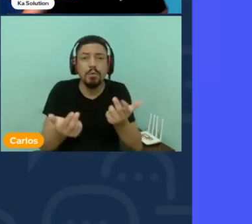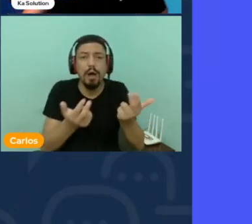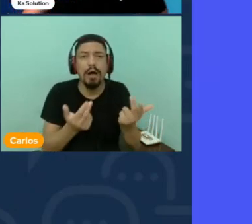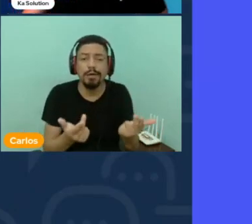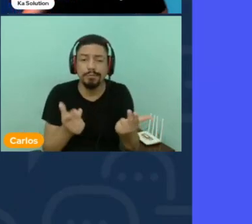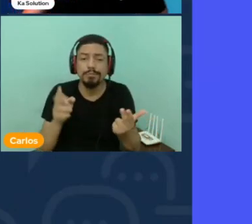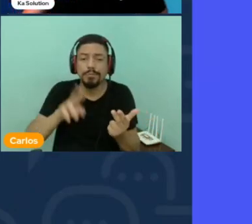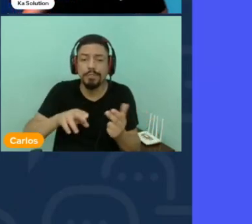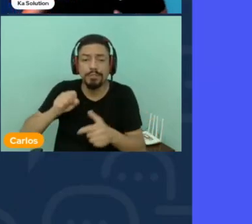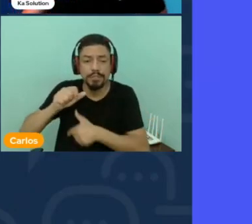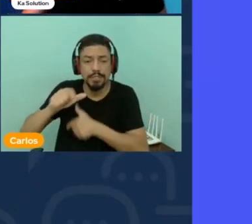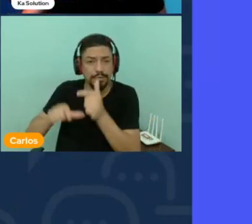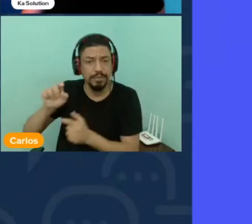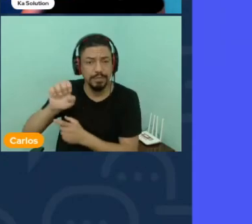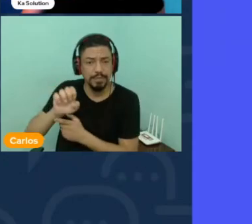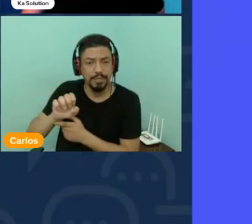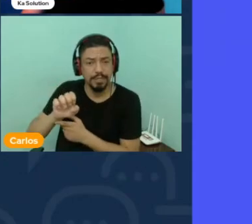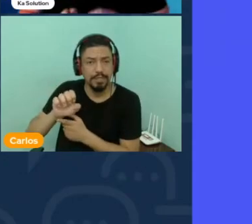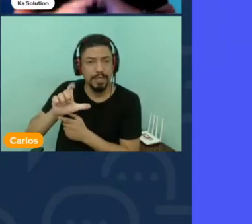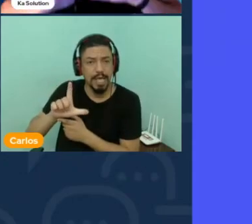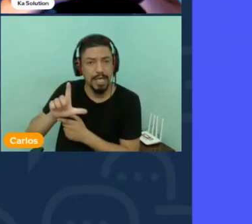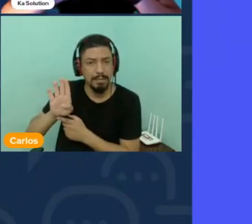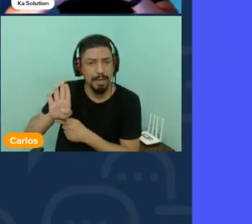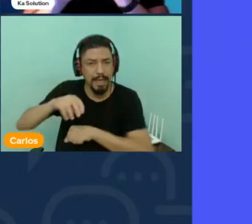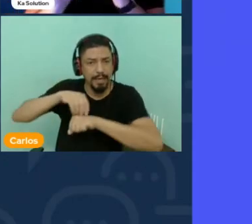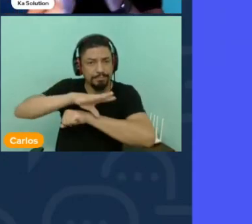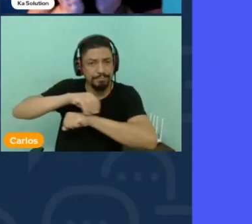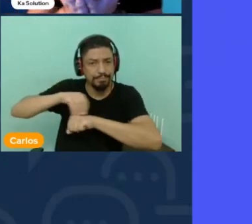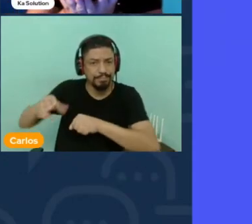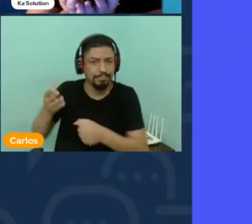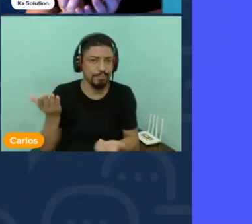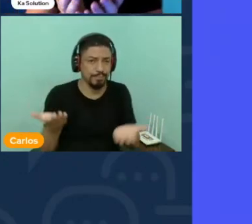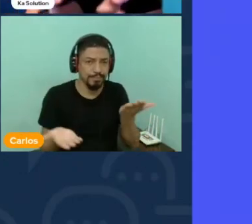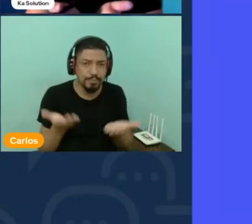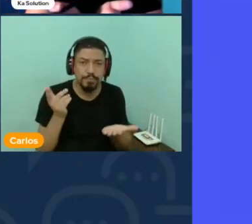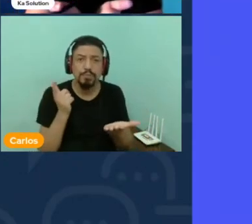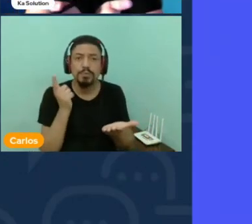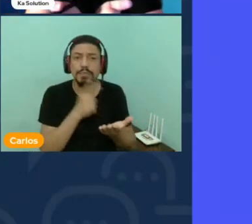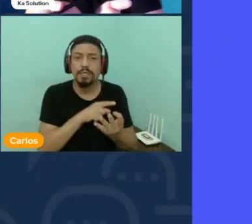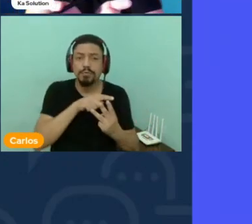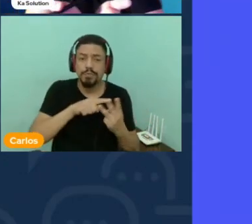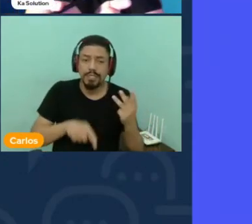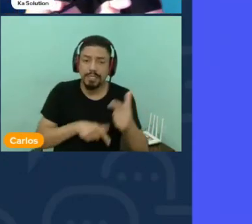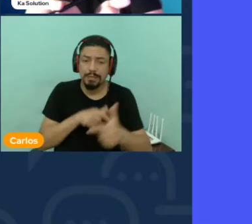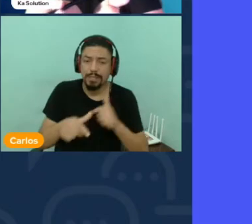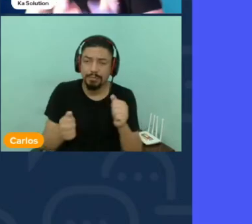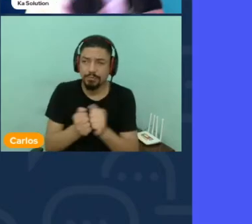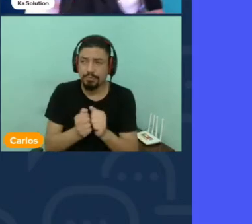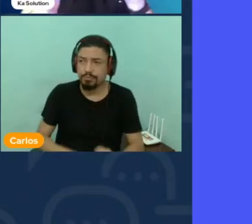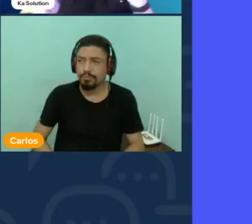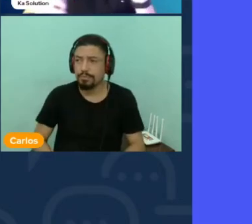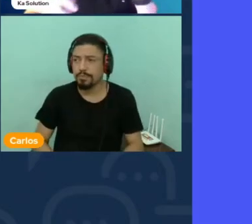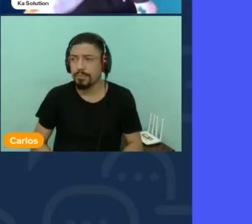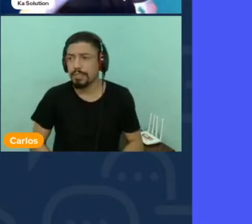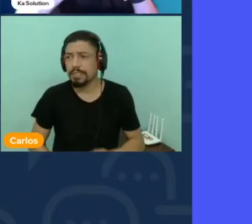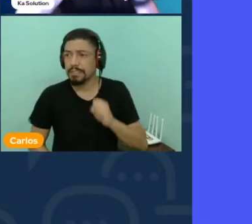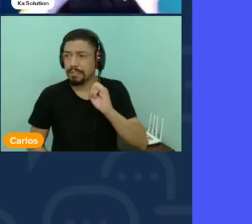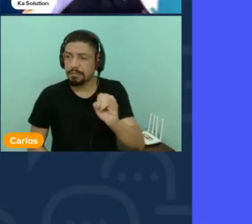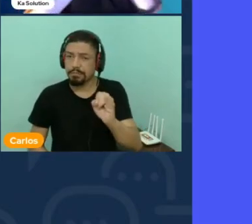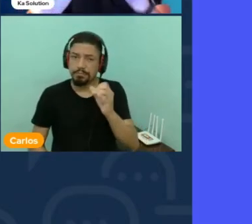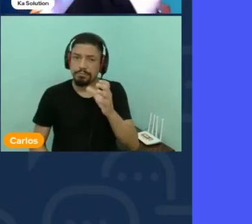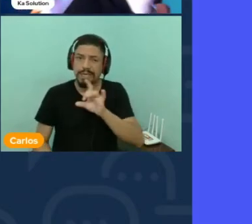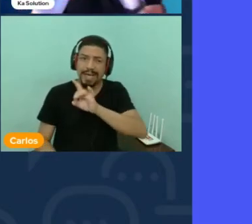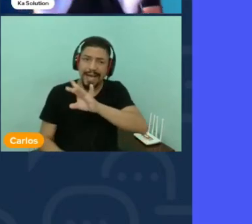faço isso através do Elastic Load Balance. Então, são serviços que trabalham juntos. E quando eu quero que